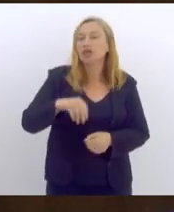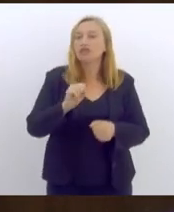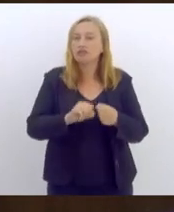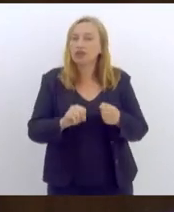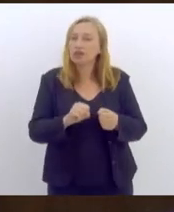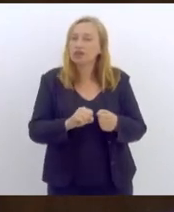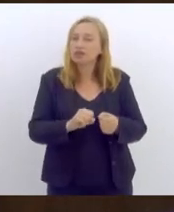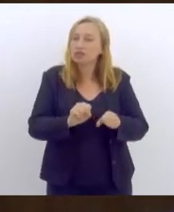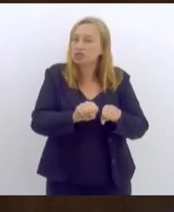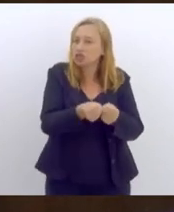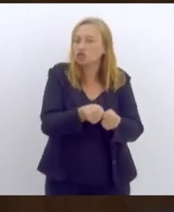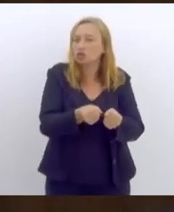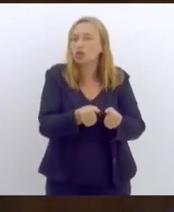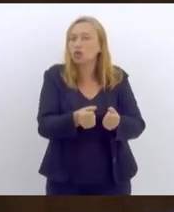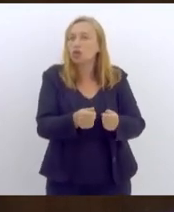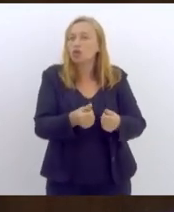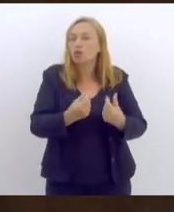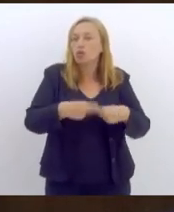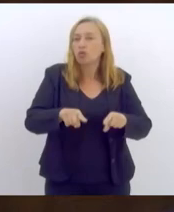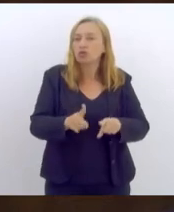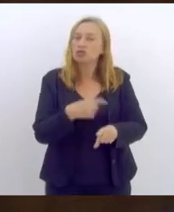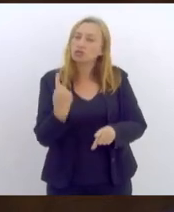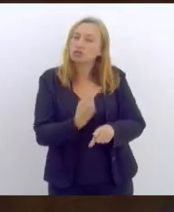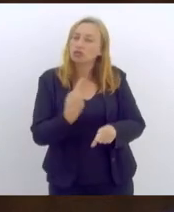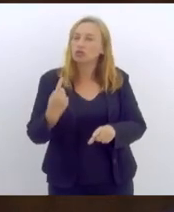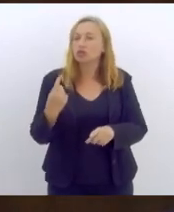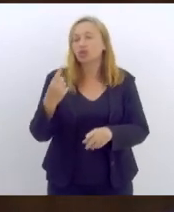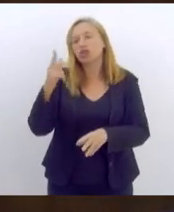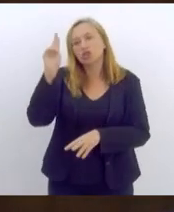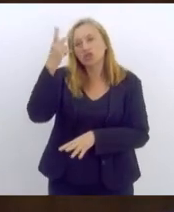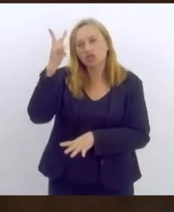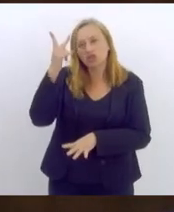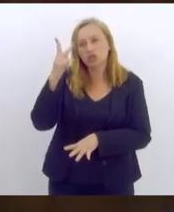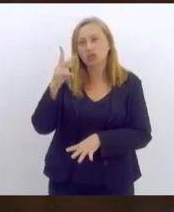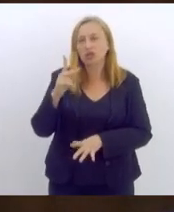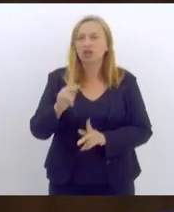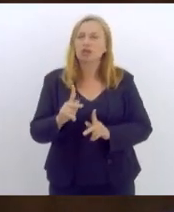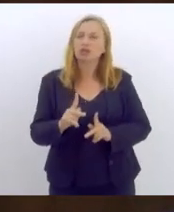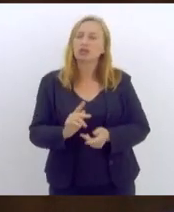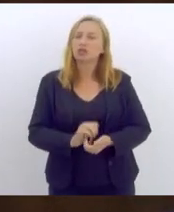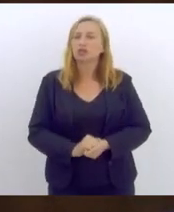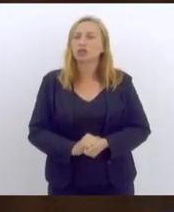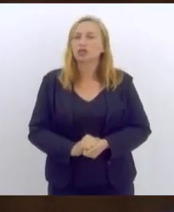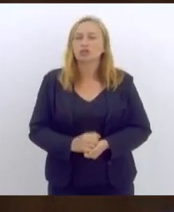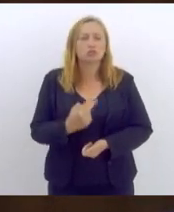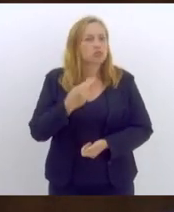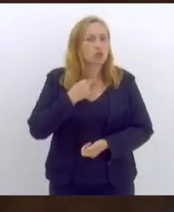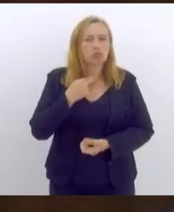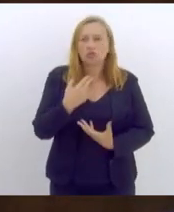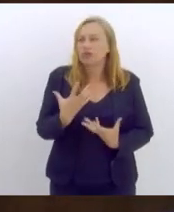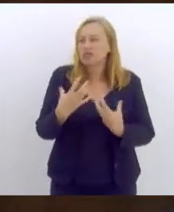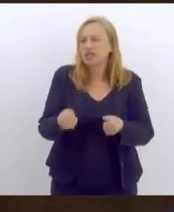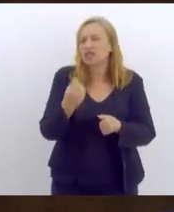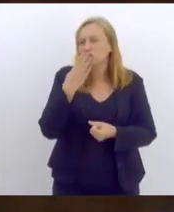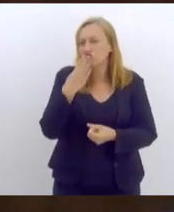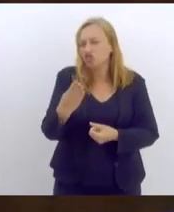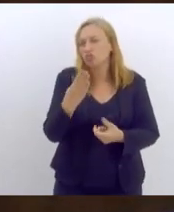vandalismo contra a nossa história, contra a história da população. Nós não podemos tolerar esse tipo